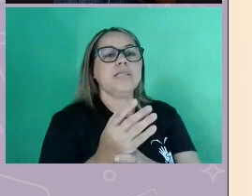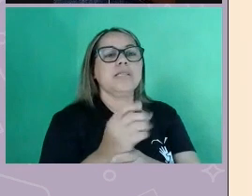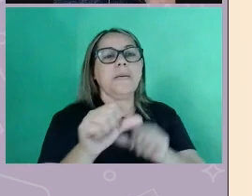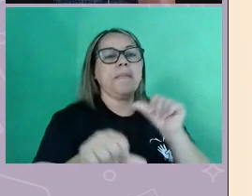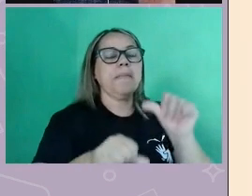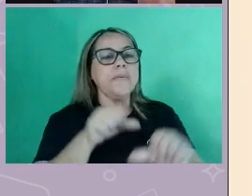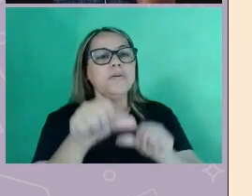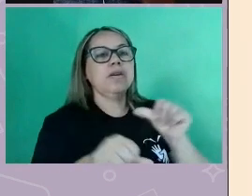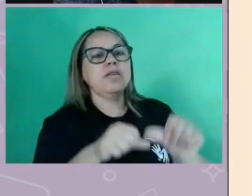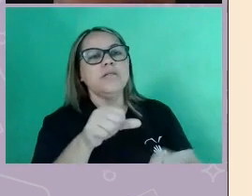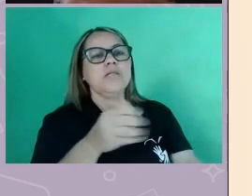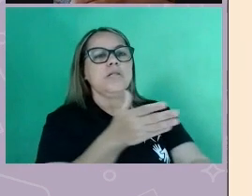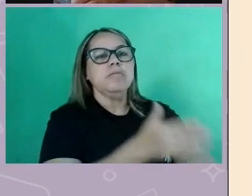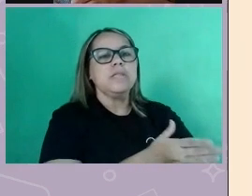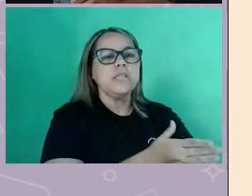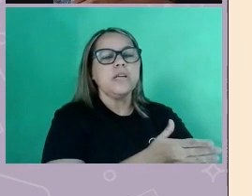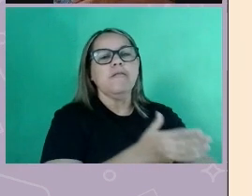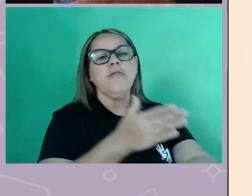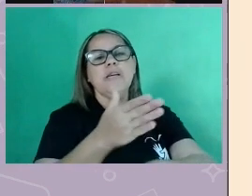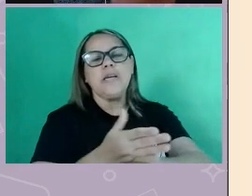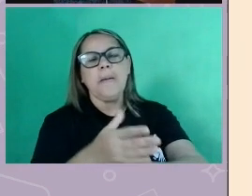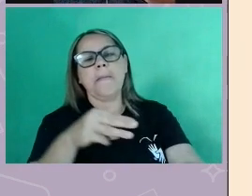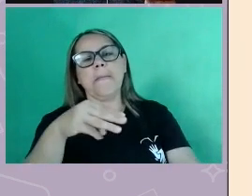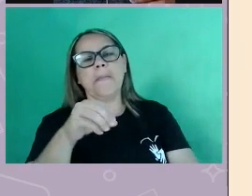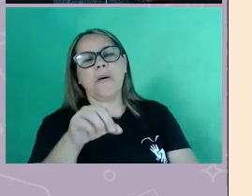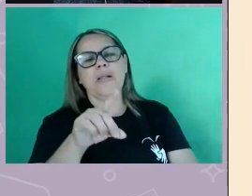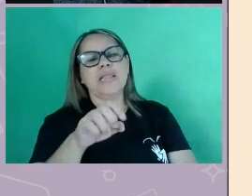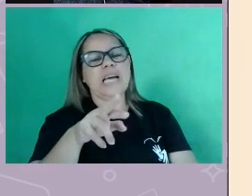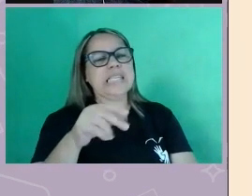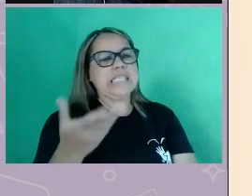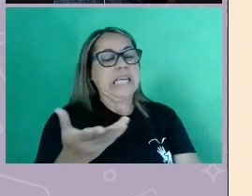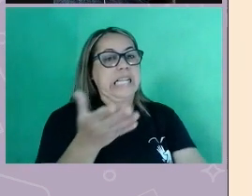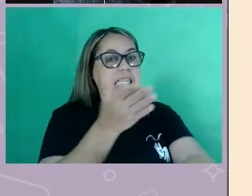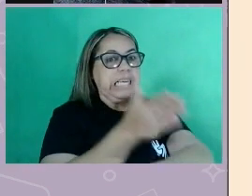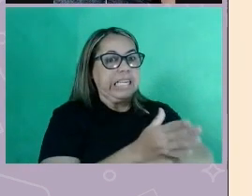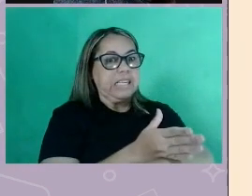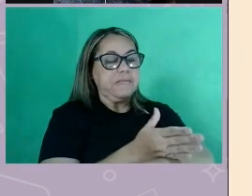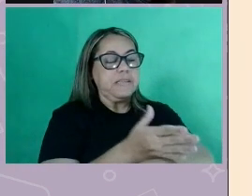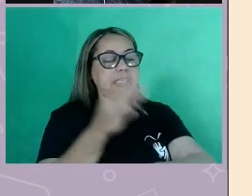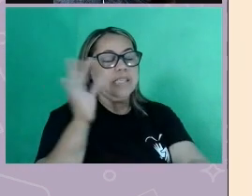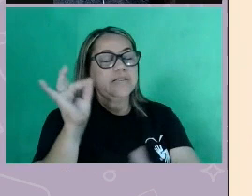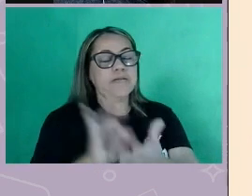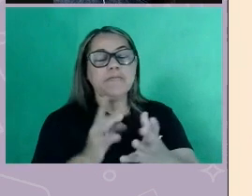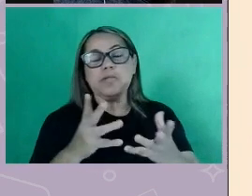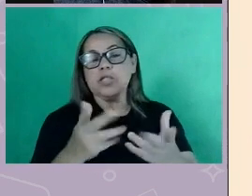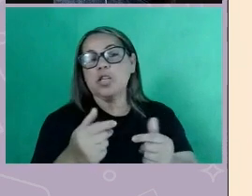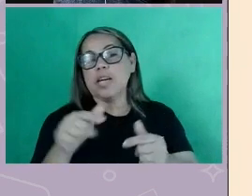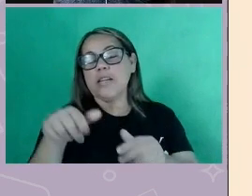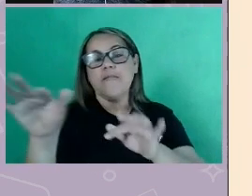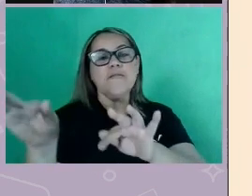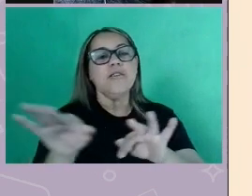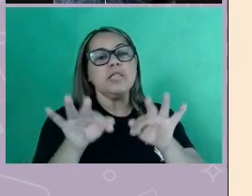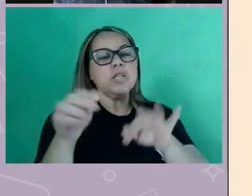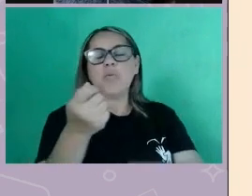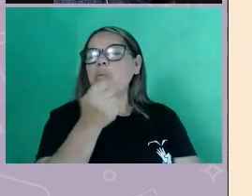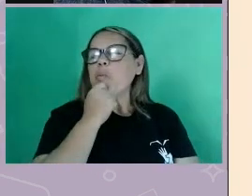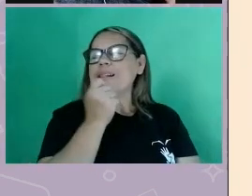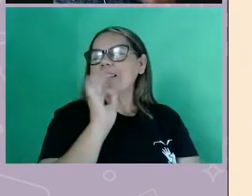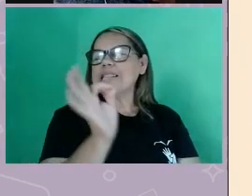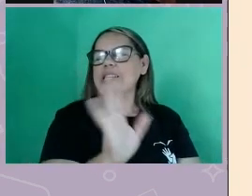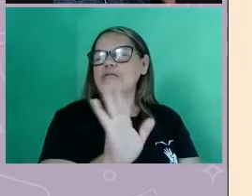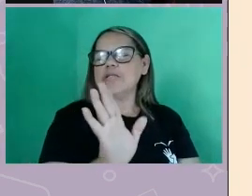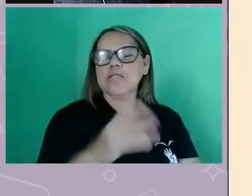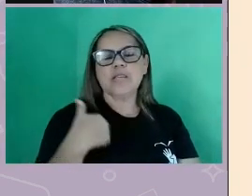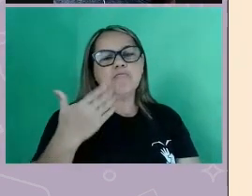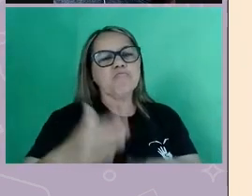entre o medievo e a modernidade na Idade Média de forma mais geral do feudalismo isso ainda não existe isso vai ser